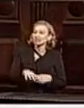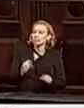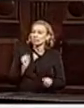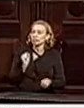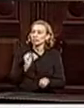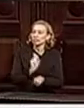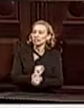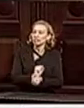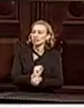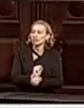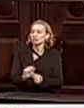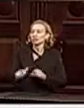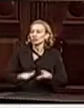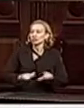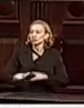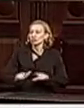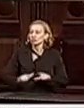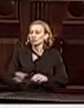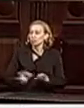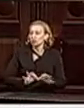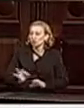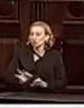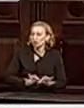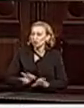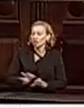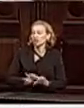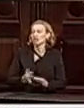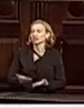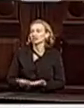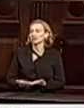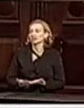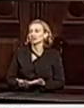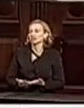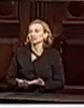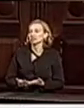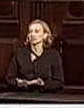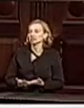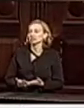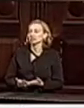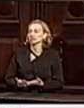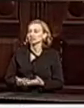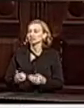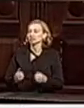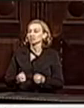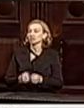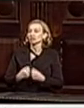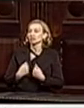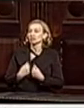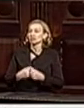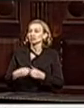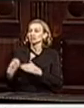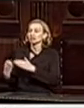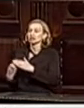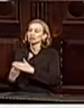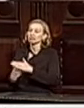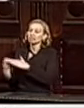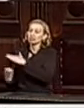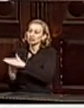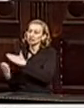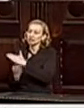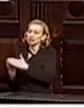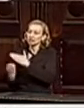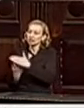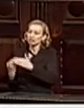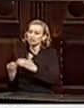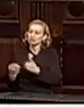não publicação, favorecer exatamente o empresariado dos transportes do estado do Rio de Janeiro. E aí, é